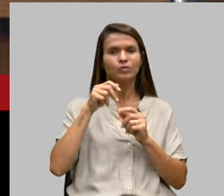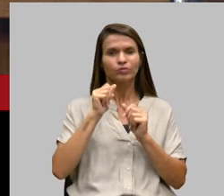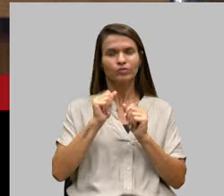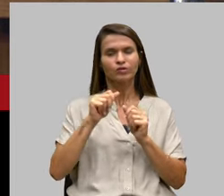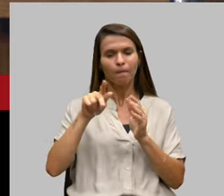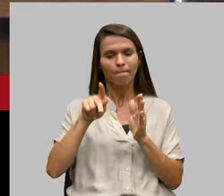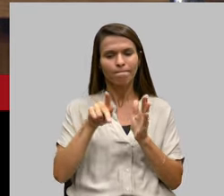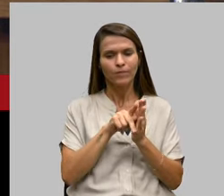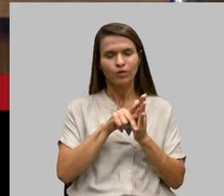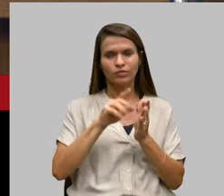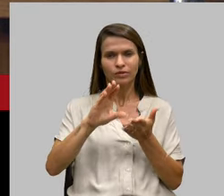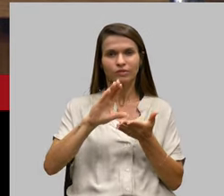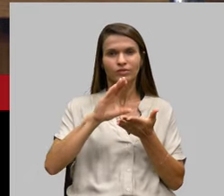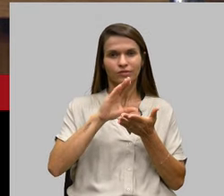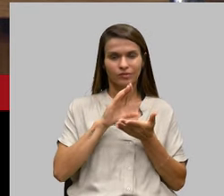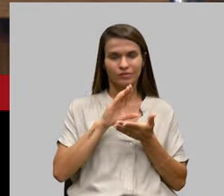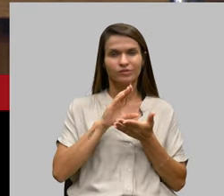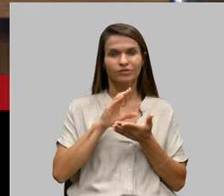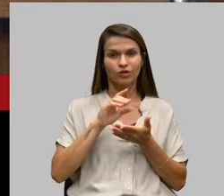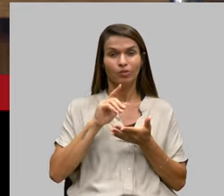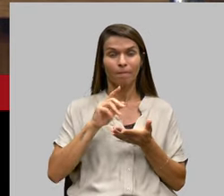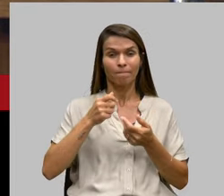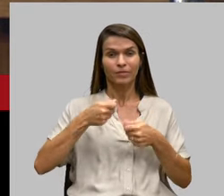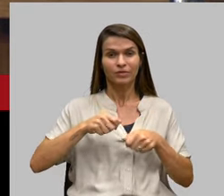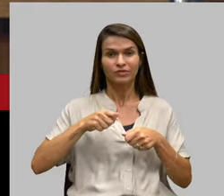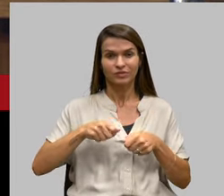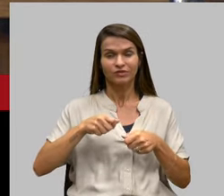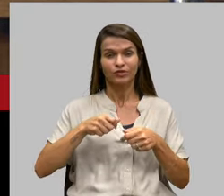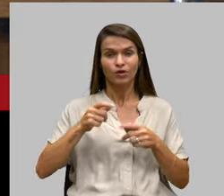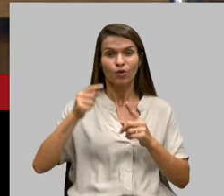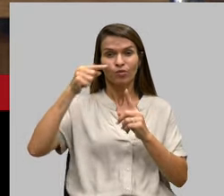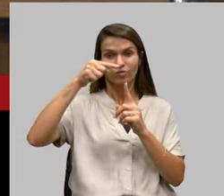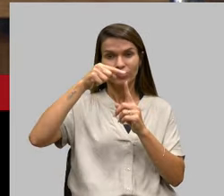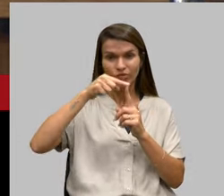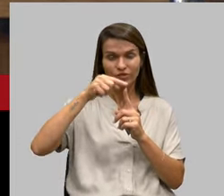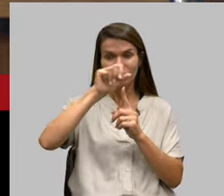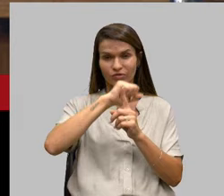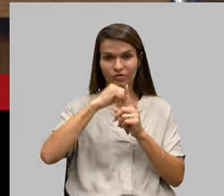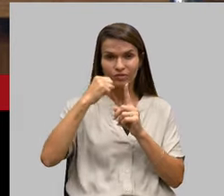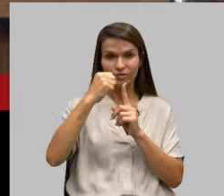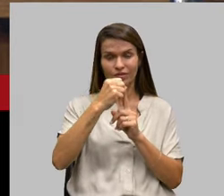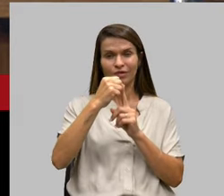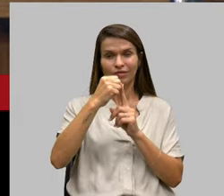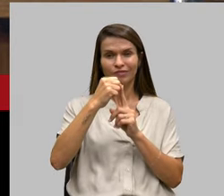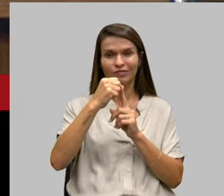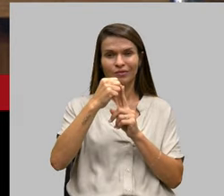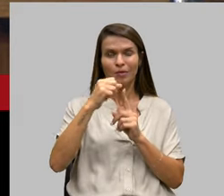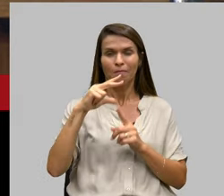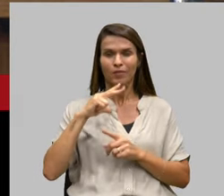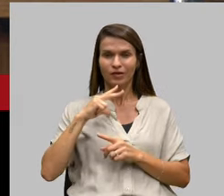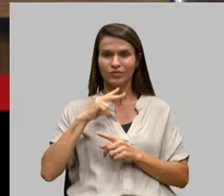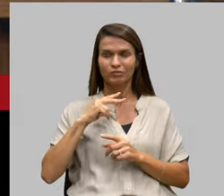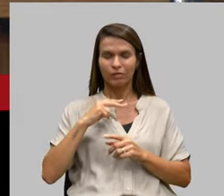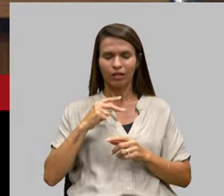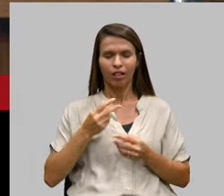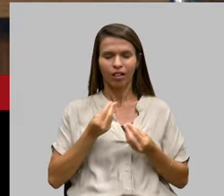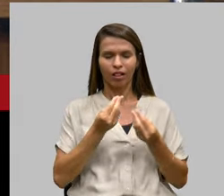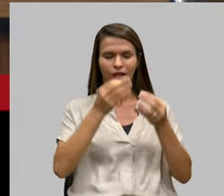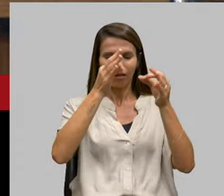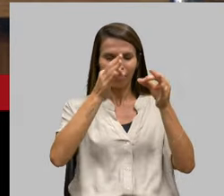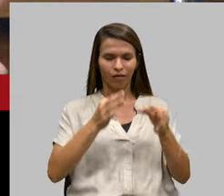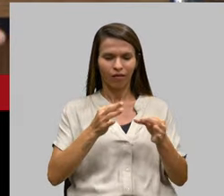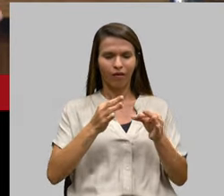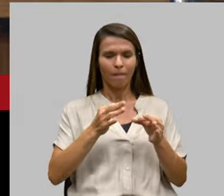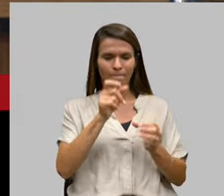desses recursos Já que é ou deveria ser a função social da da propriedade para dar dignidade à pessoa humana